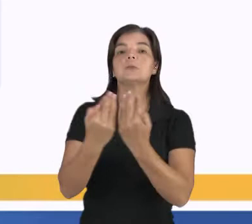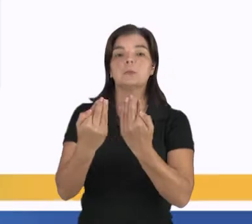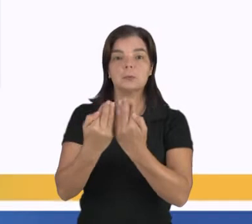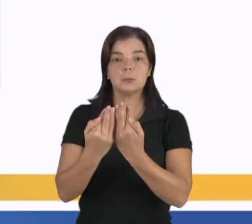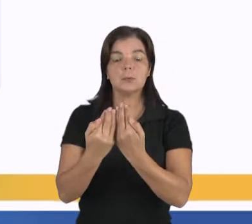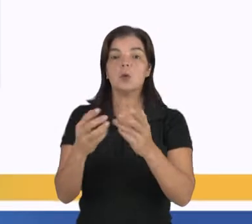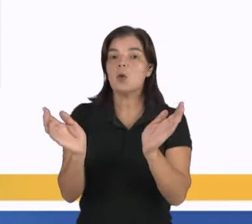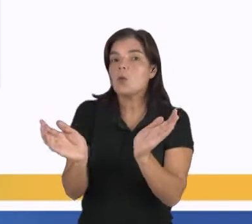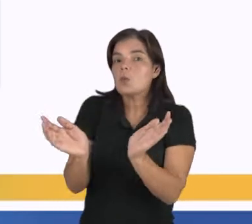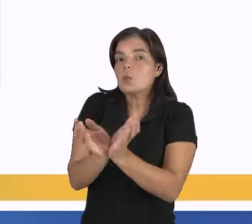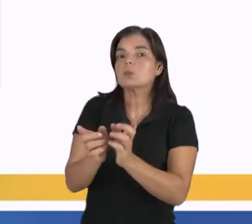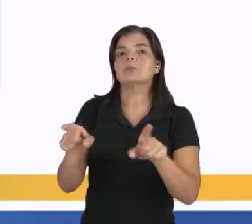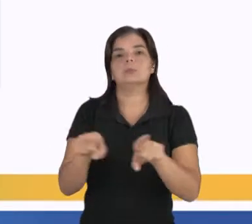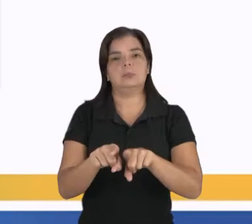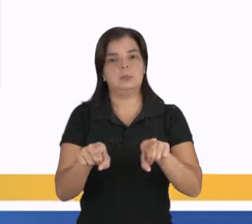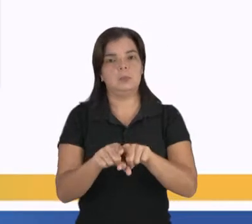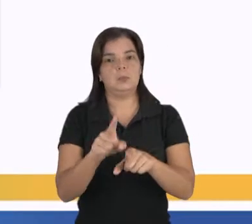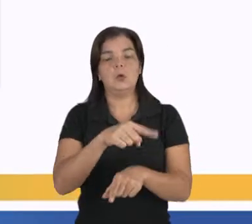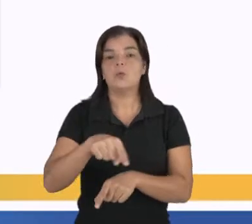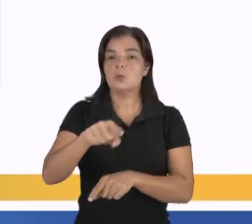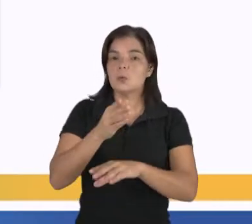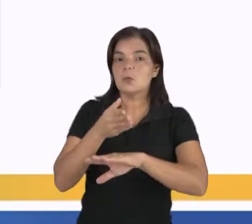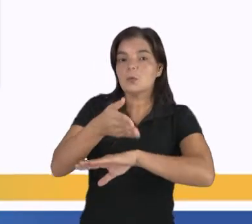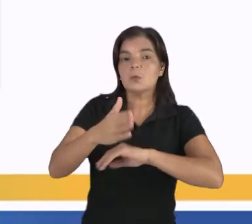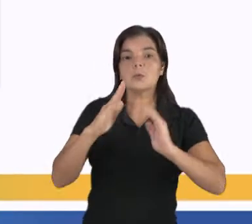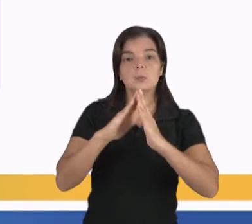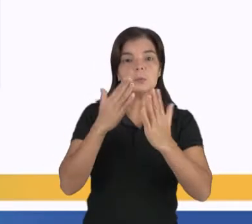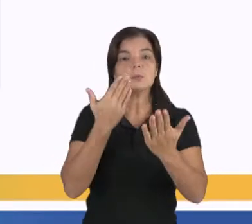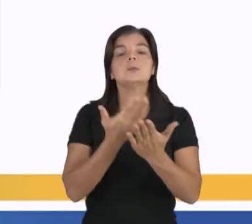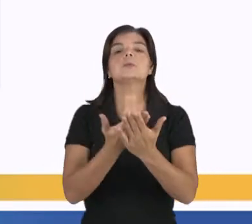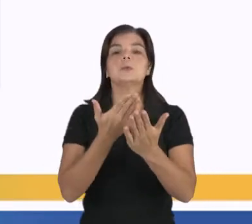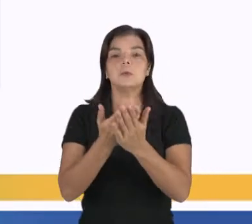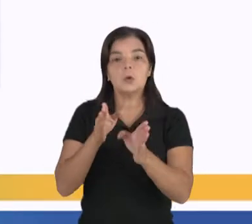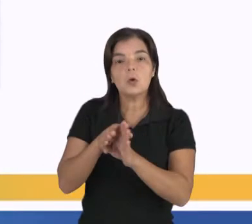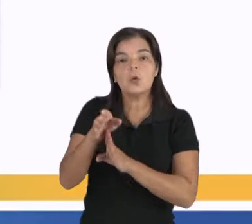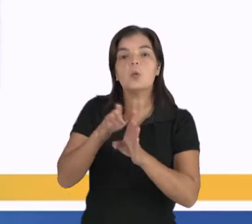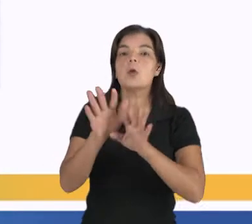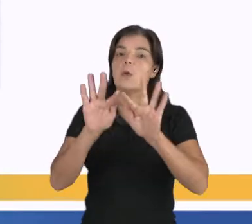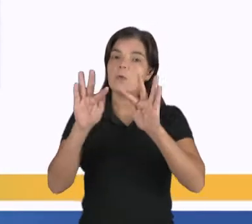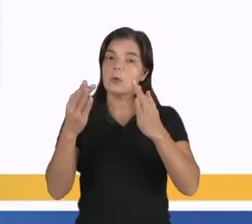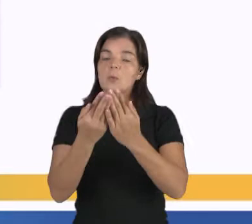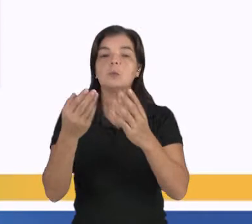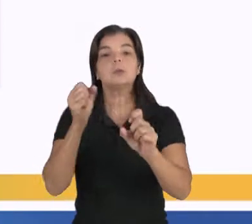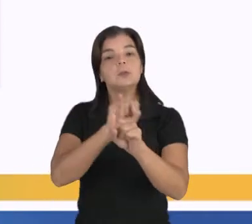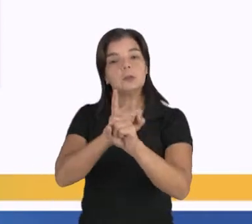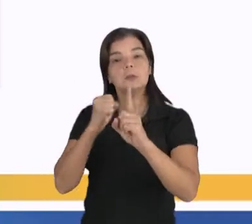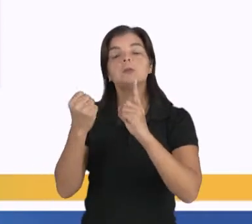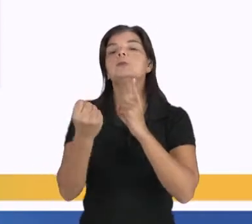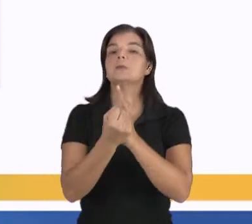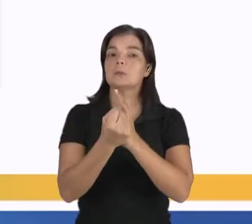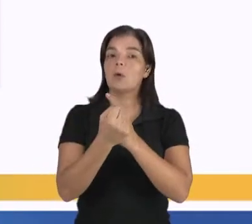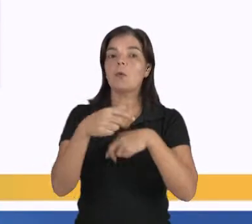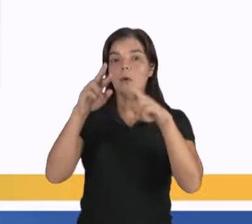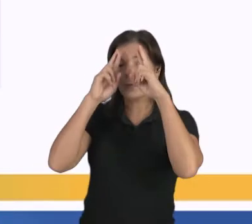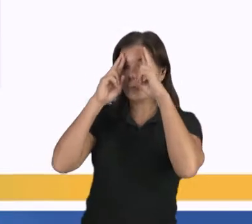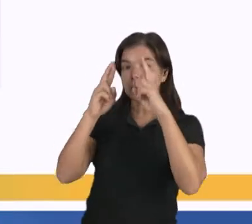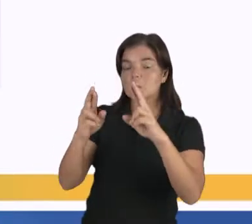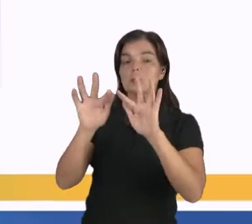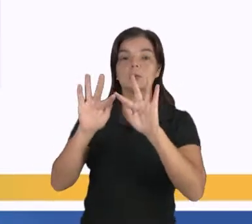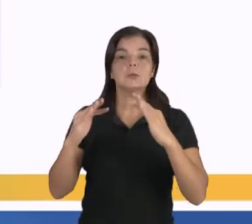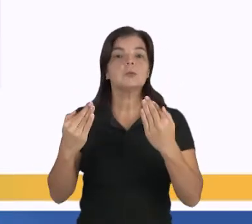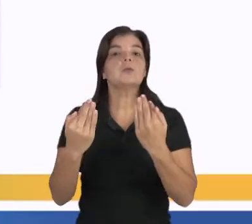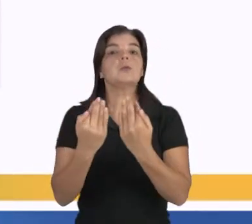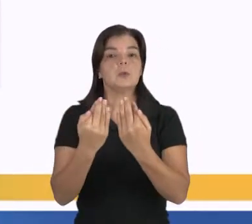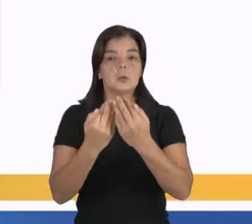e coletivos. Você vai para a escola é a mediação entre a família e a sociedade. Então você vai aprender a respeitar em